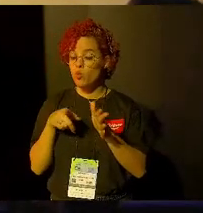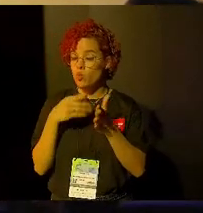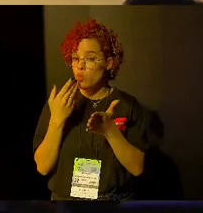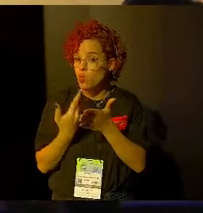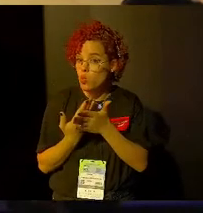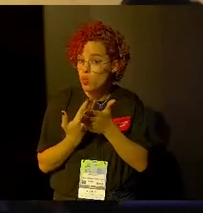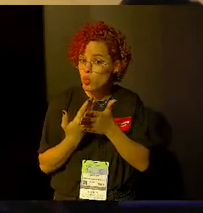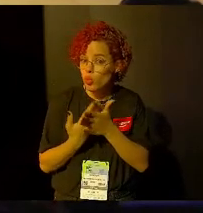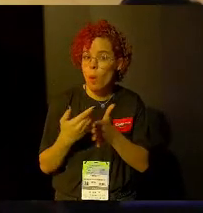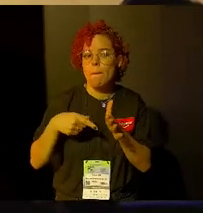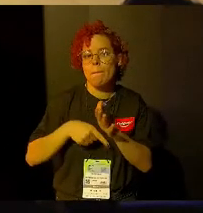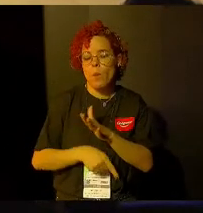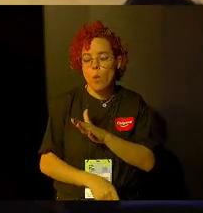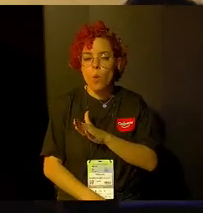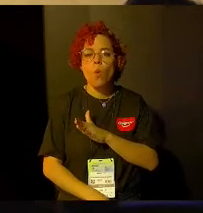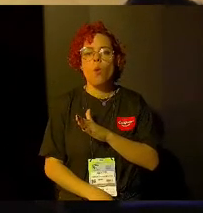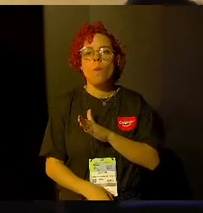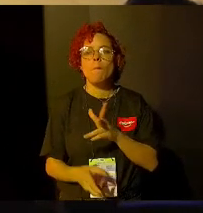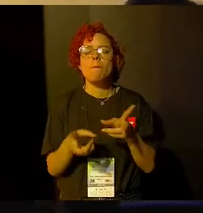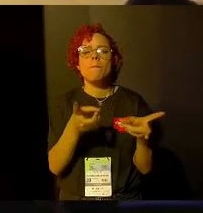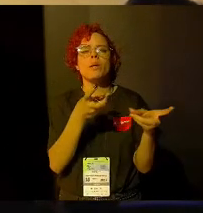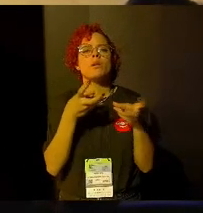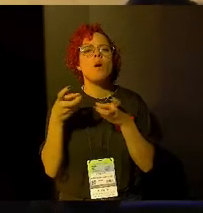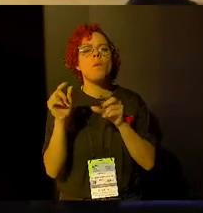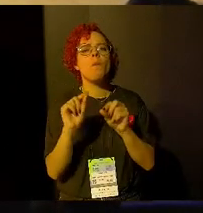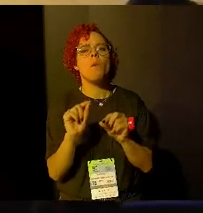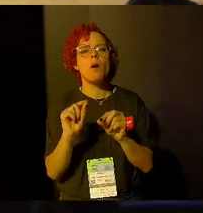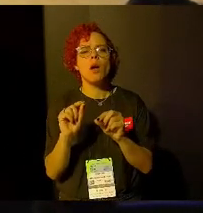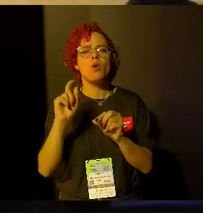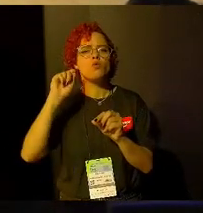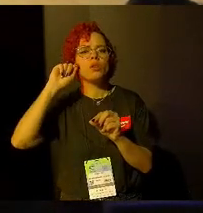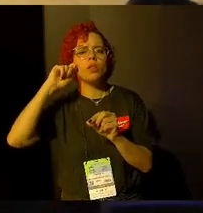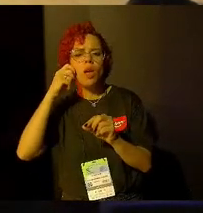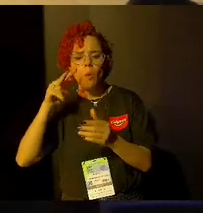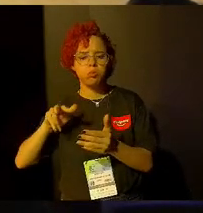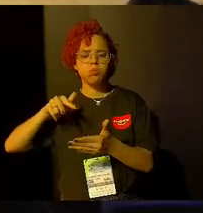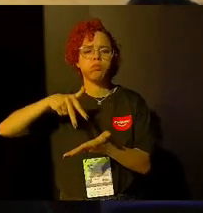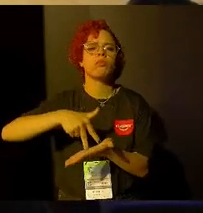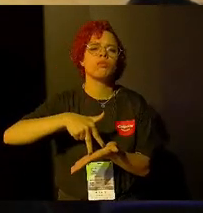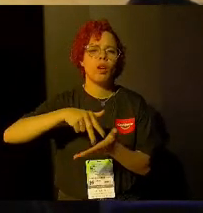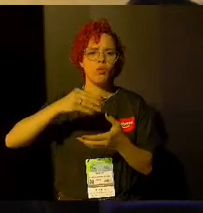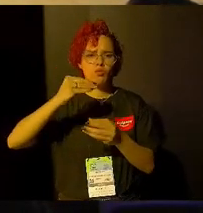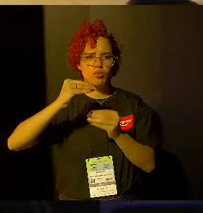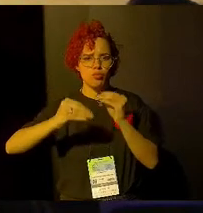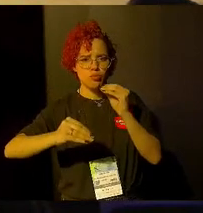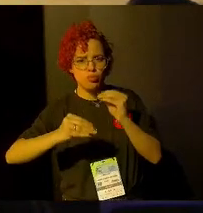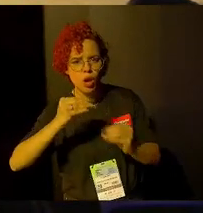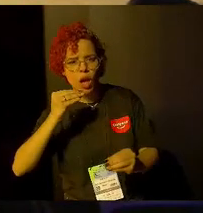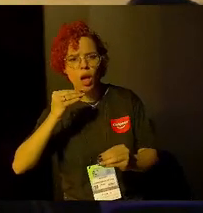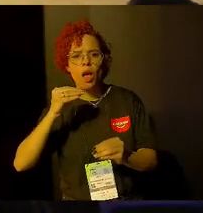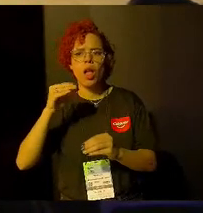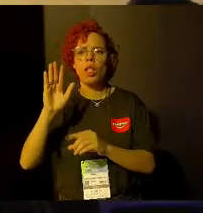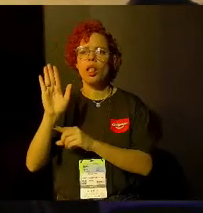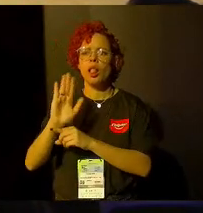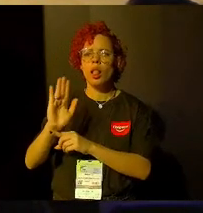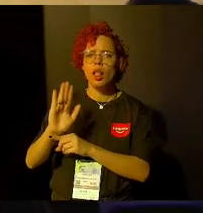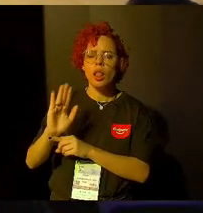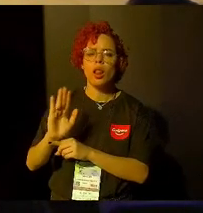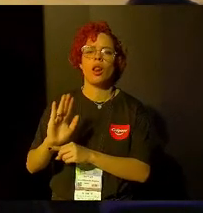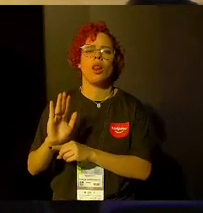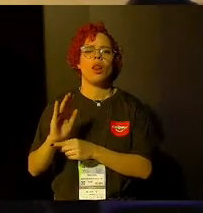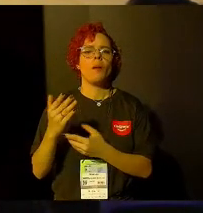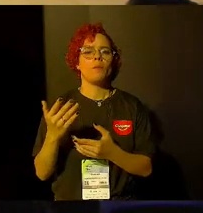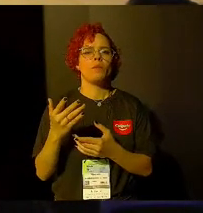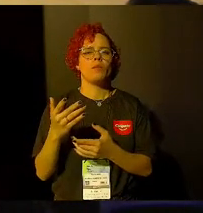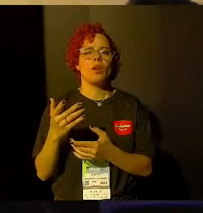na nas narrativas Os Pretos quando é colocarem em cena nas novelas nos filmes nas séries raramente